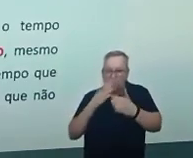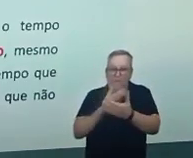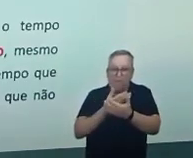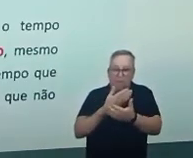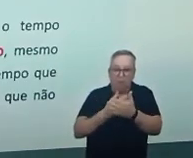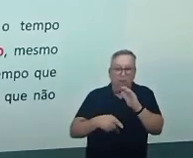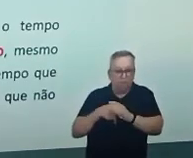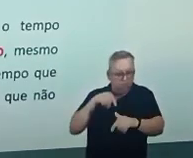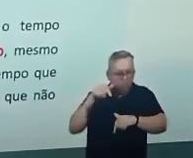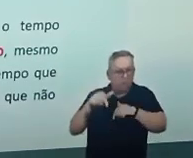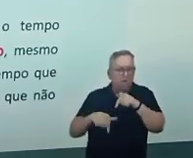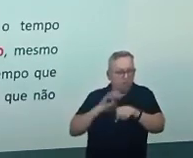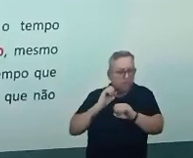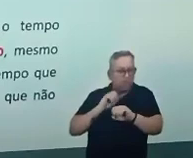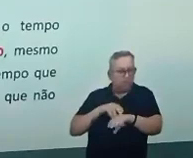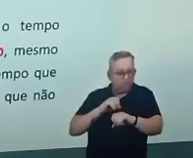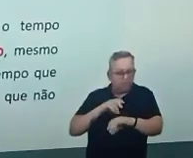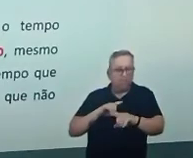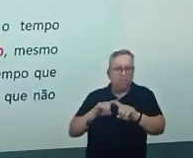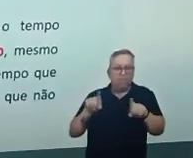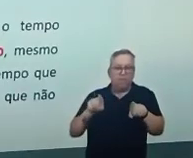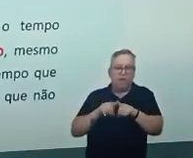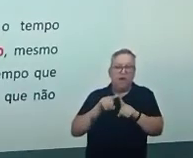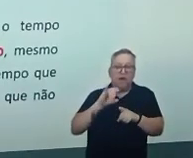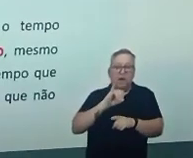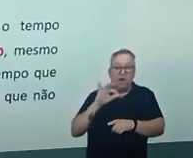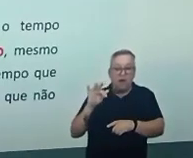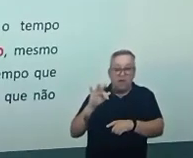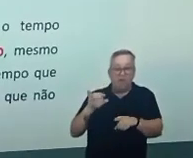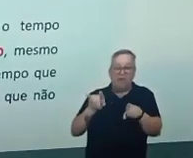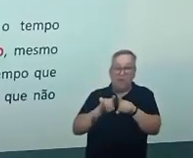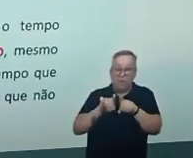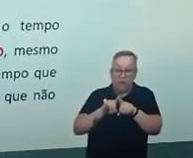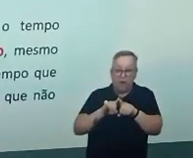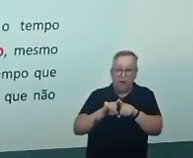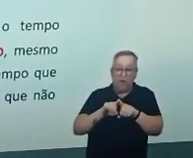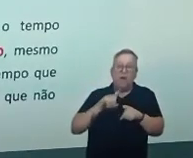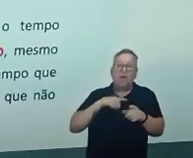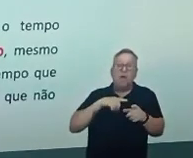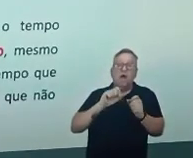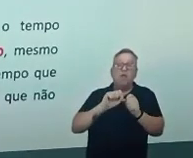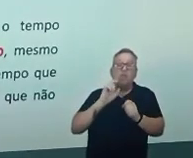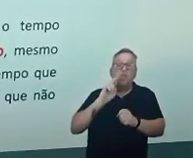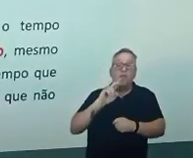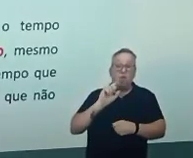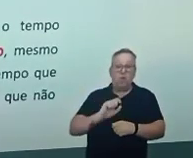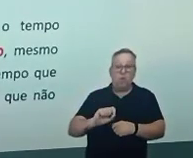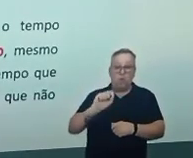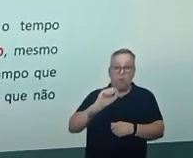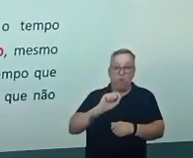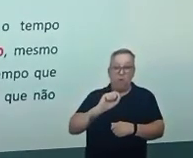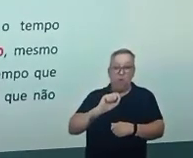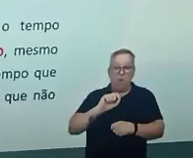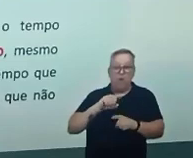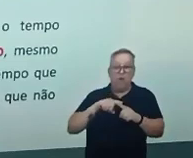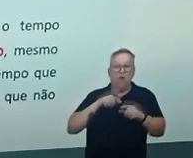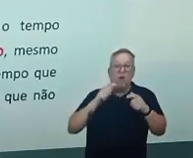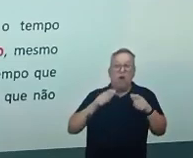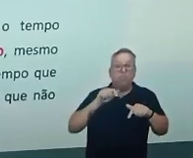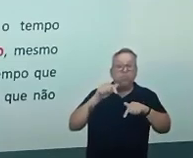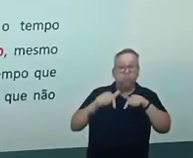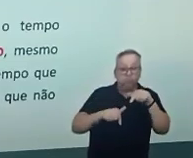campo de atuação, tá, pessoal? Então, para A e F, unidade de inscrição, a gente considera o campo de